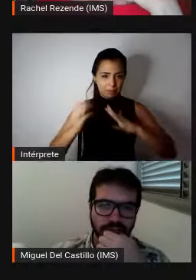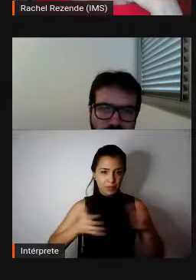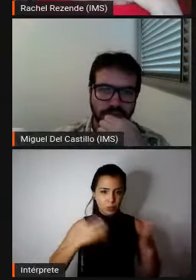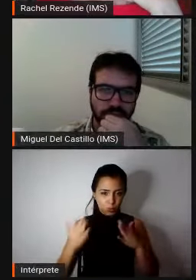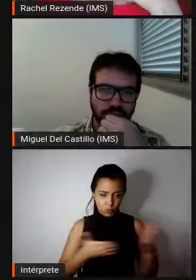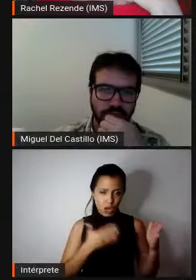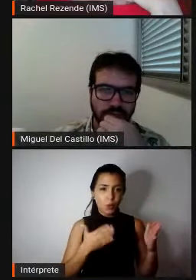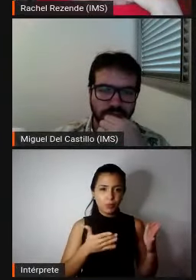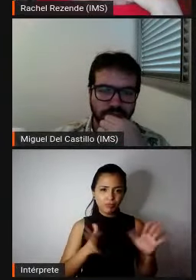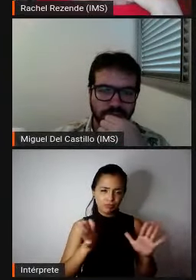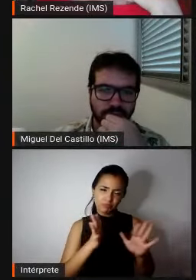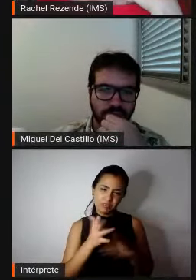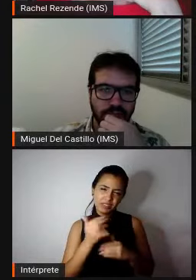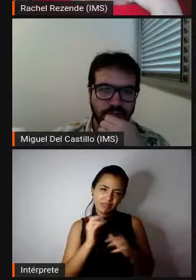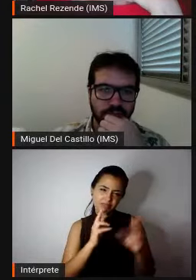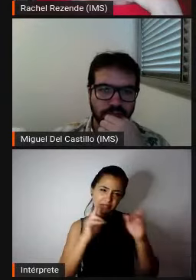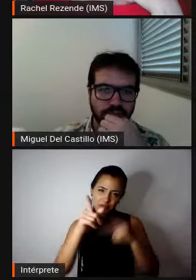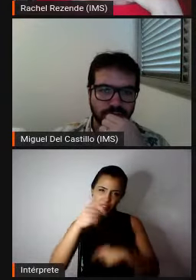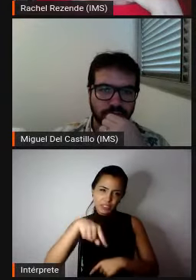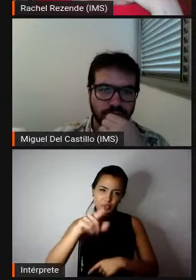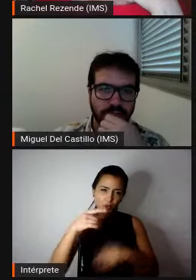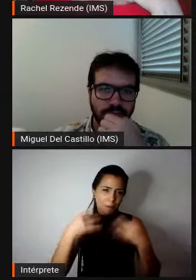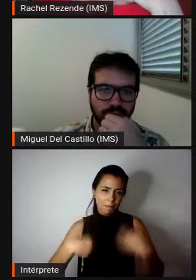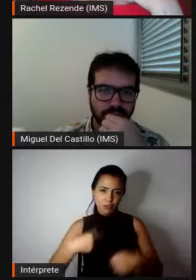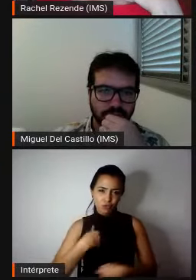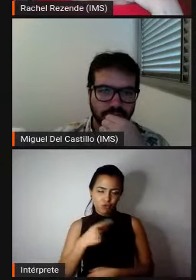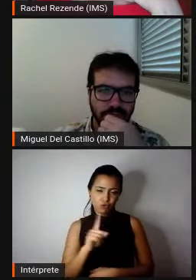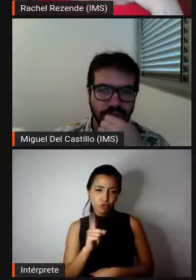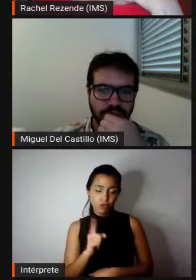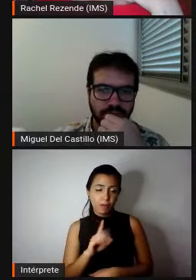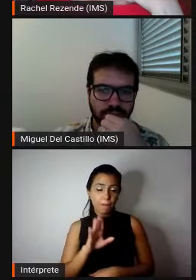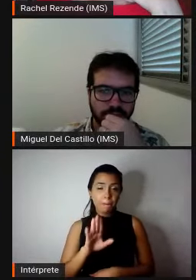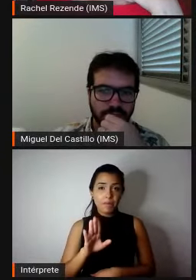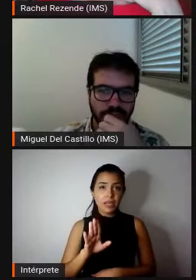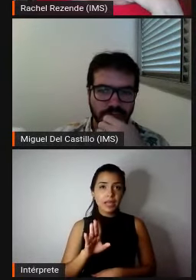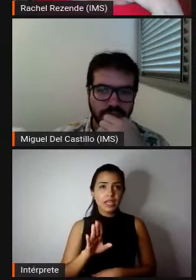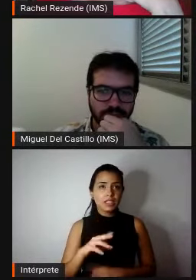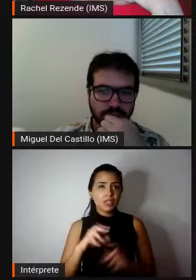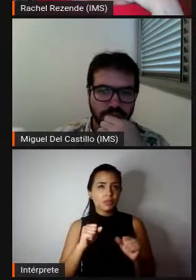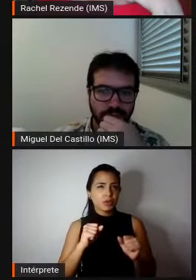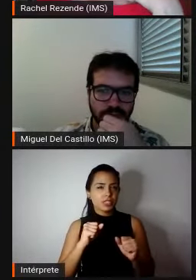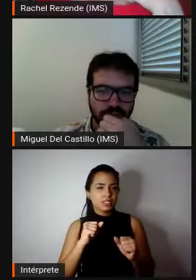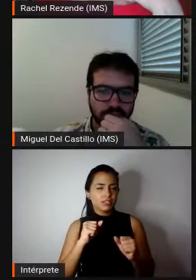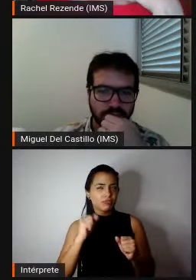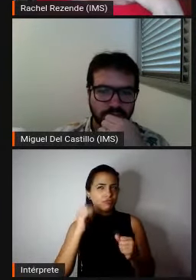é bom de vez em quando, talvez, voltar para